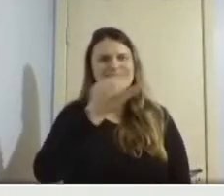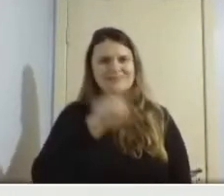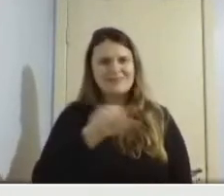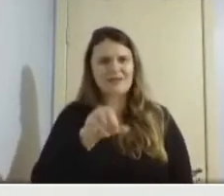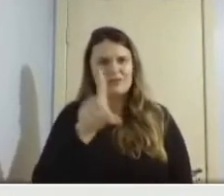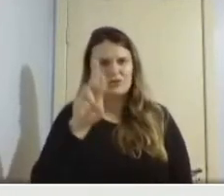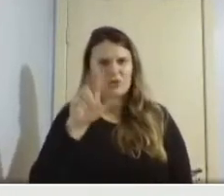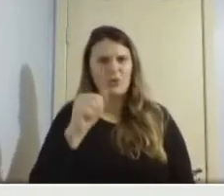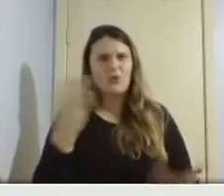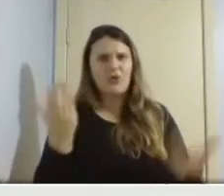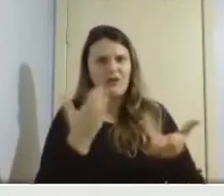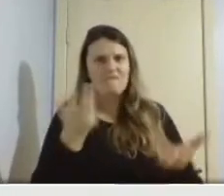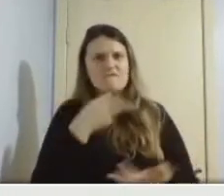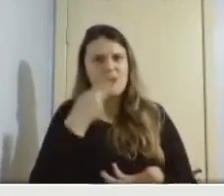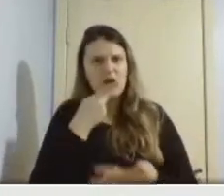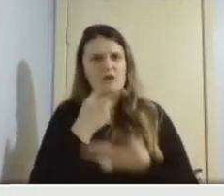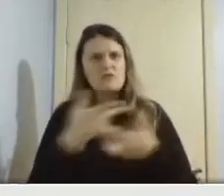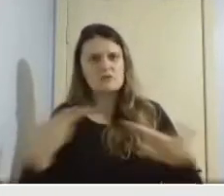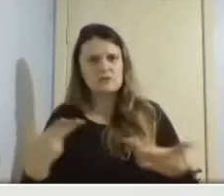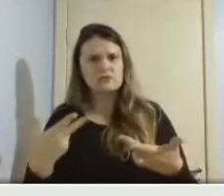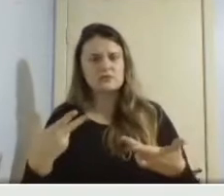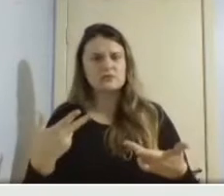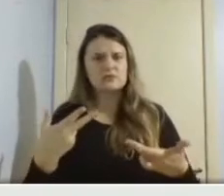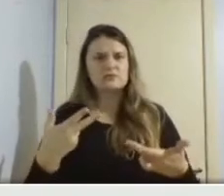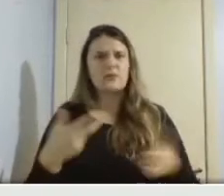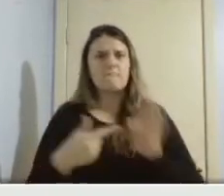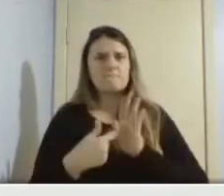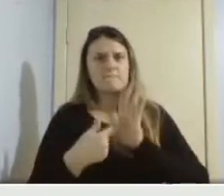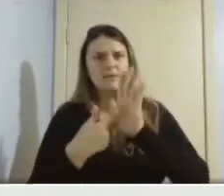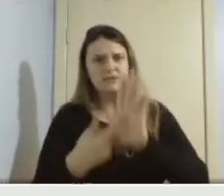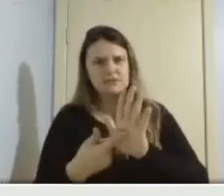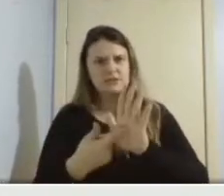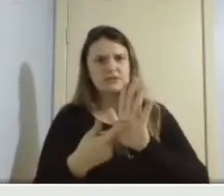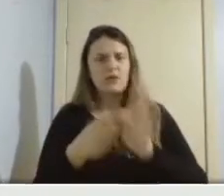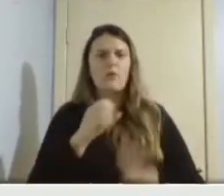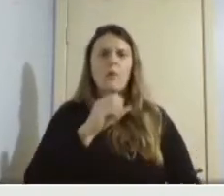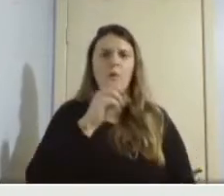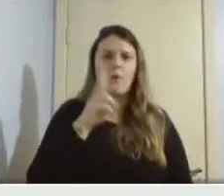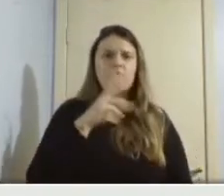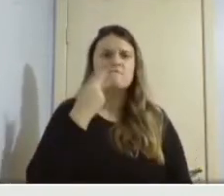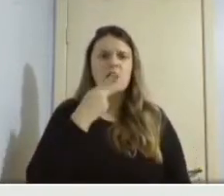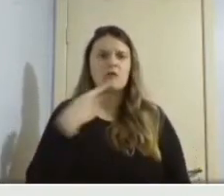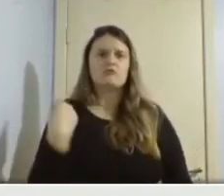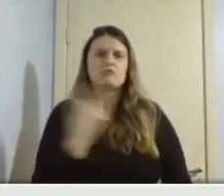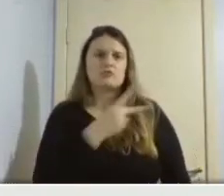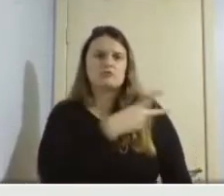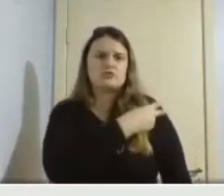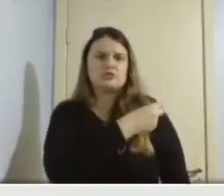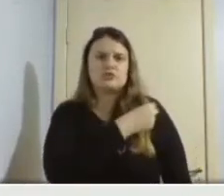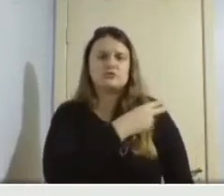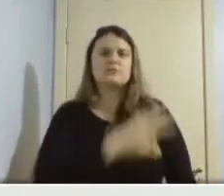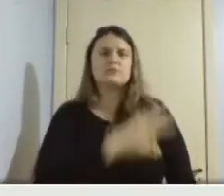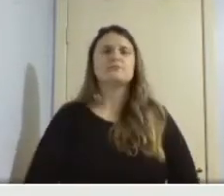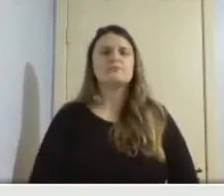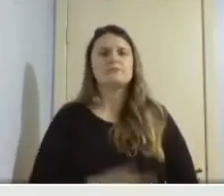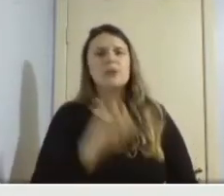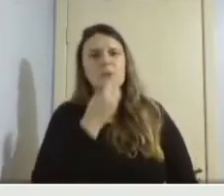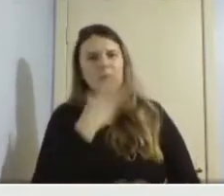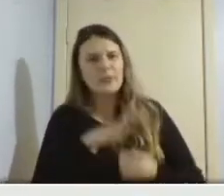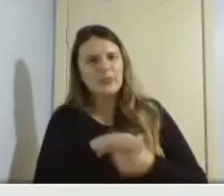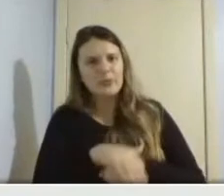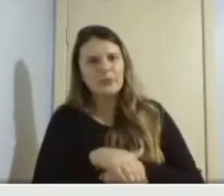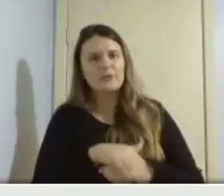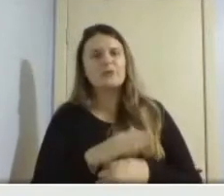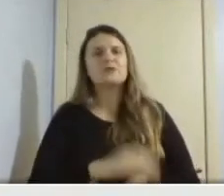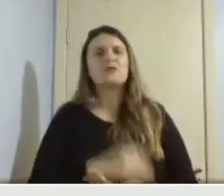Elisandro, a essa apresentação ou algumas falas do nosso gerente? Boa noite. Não, Petisco, eu acho que